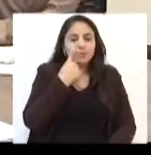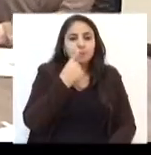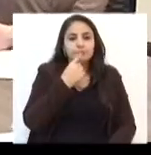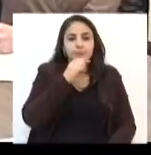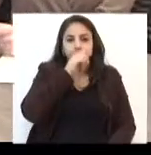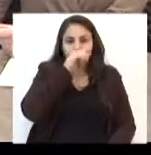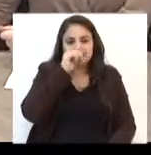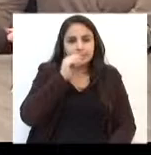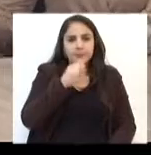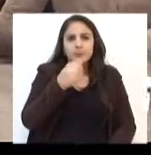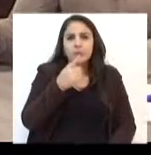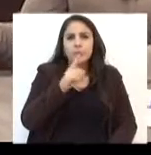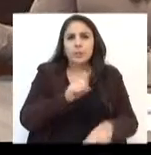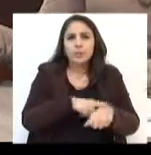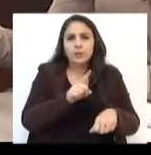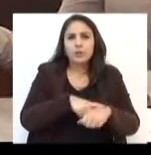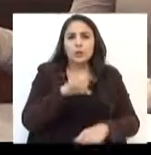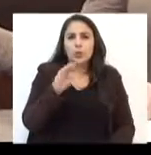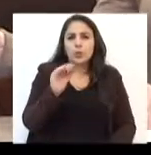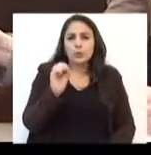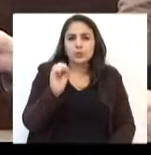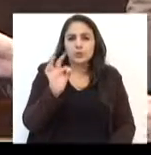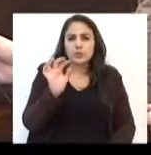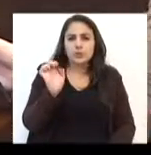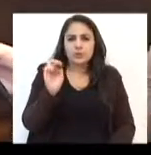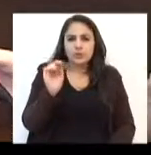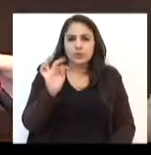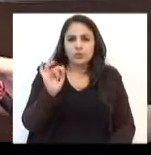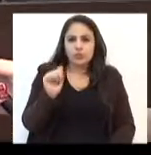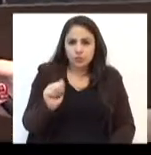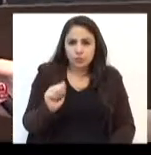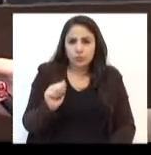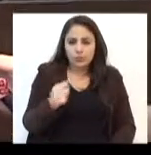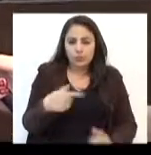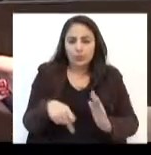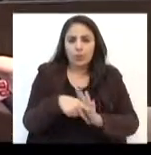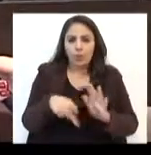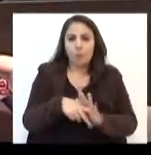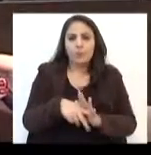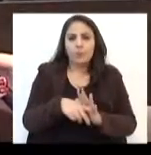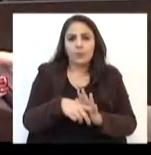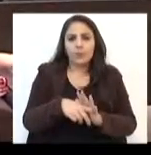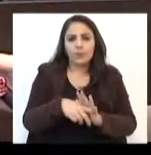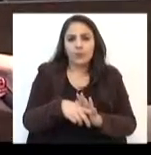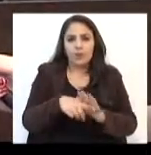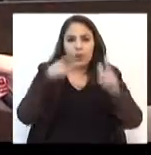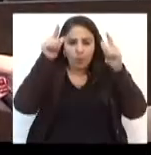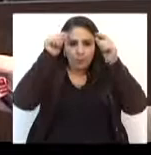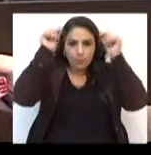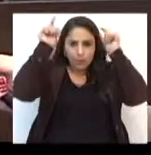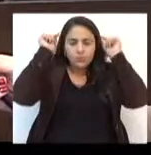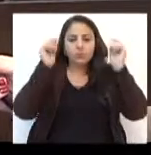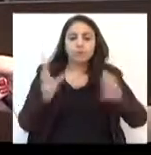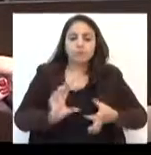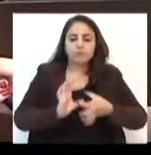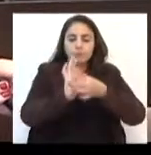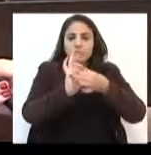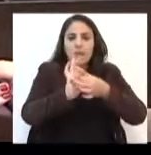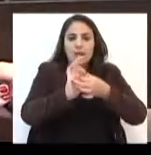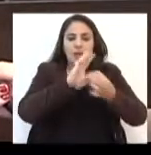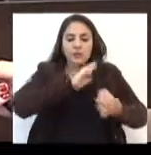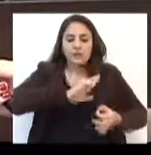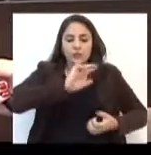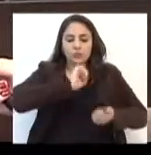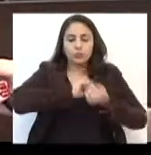quando Constantino foi o imperador romano, ele agregou a religião à